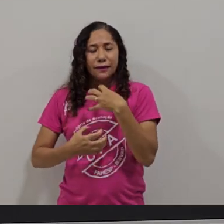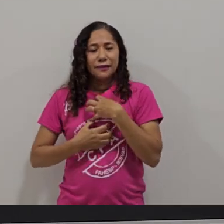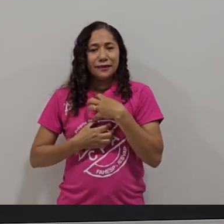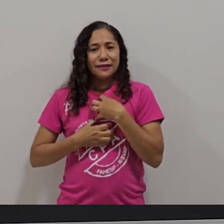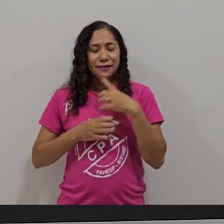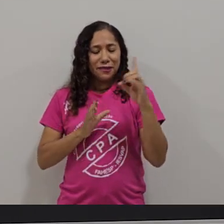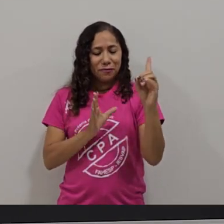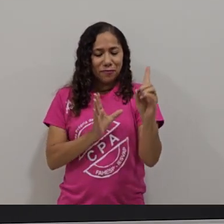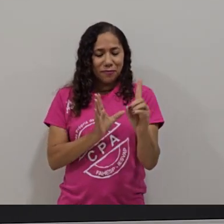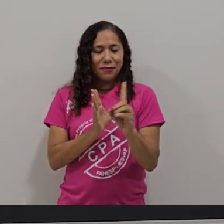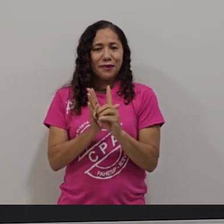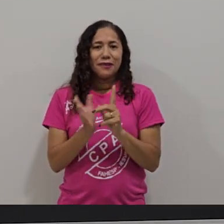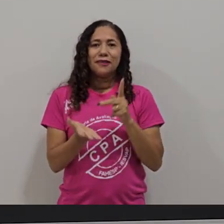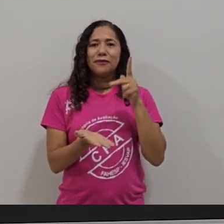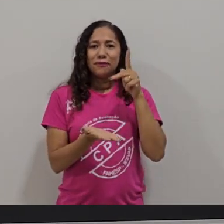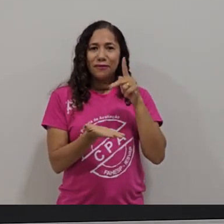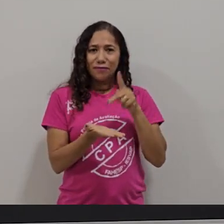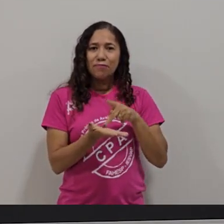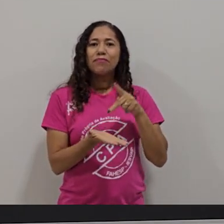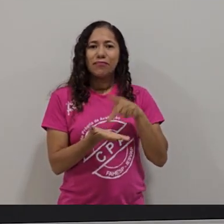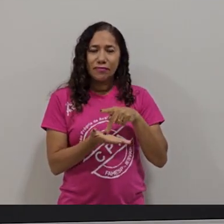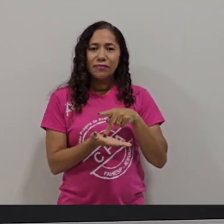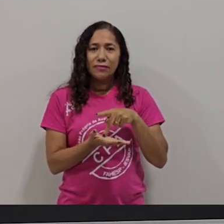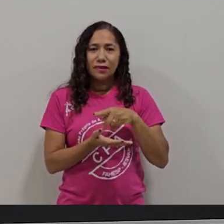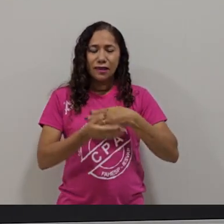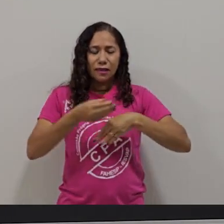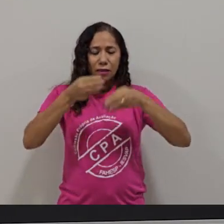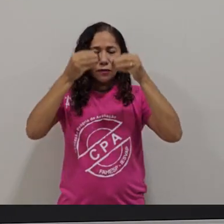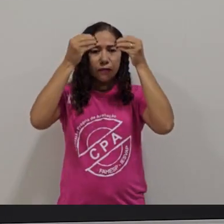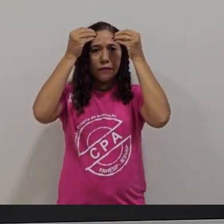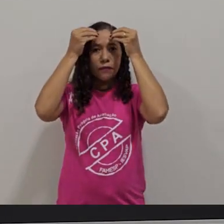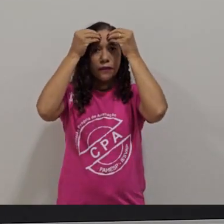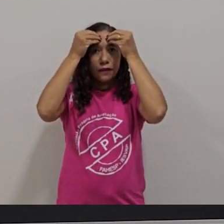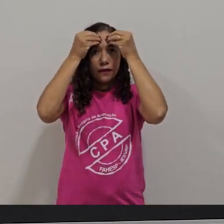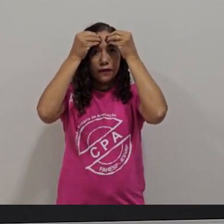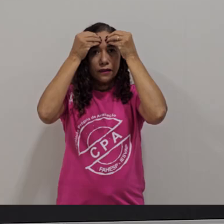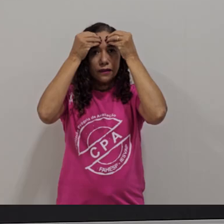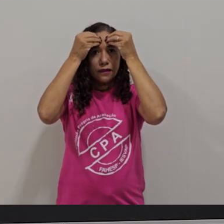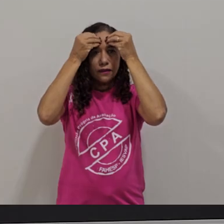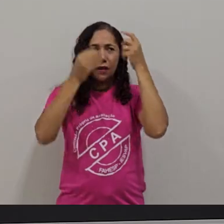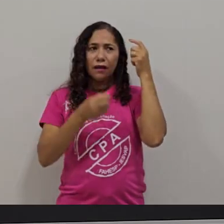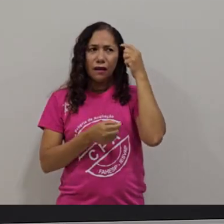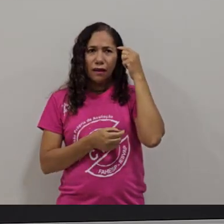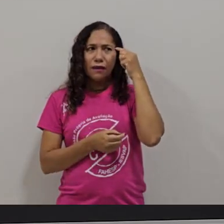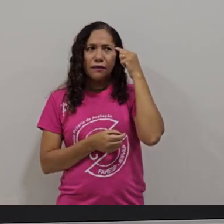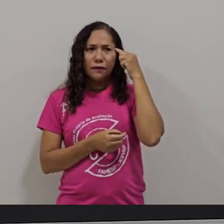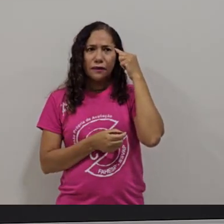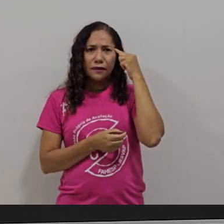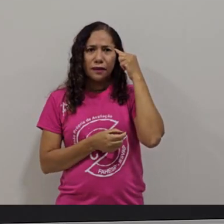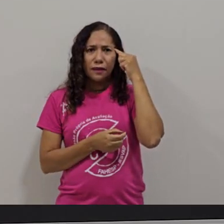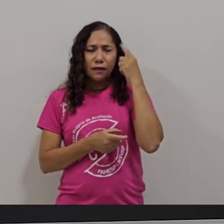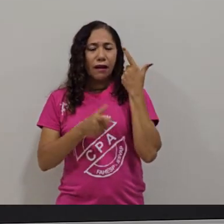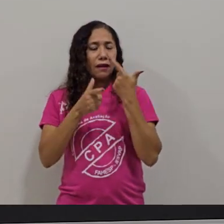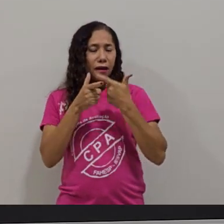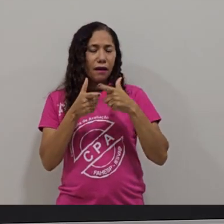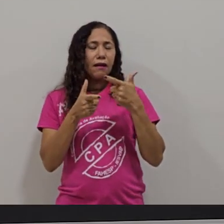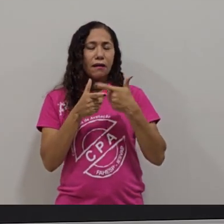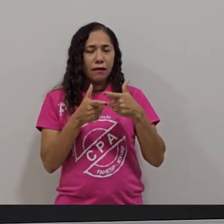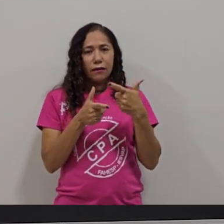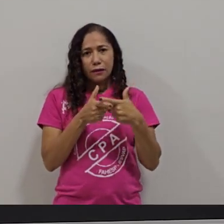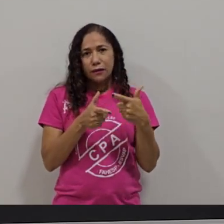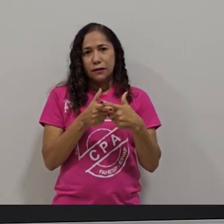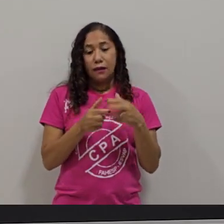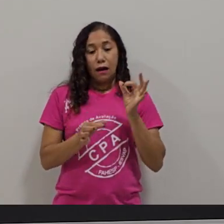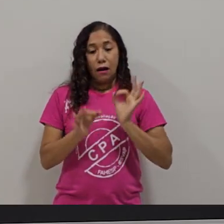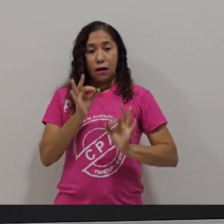sinta incluída quando aquela pessoa compreende minimamente aquele universo e aquele problema que ela está levando.